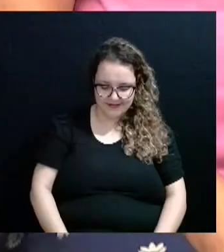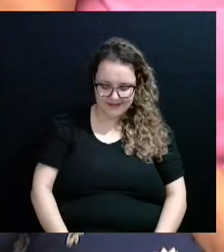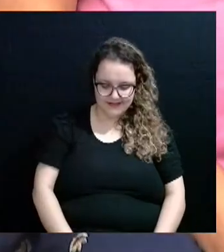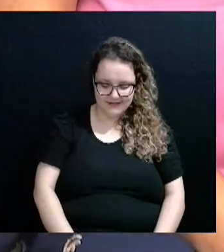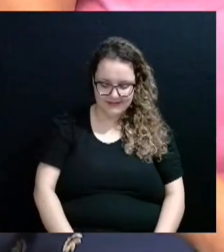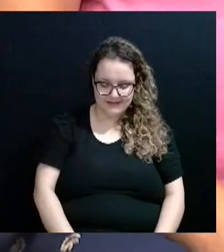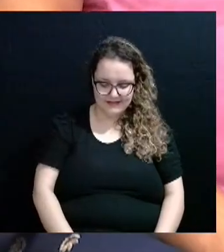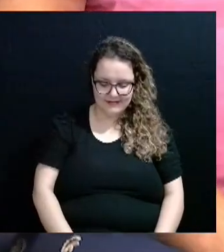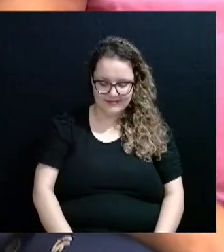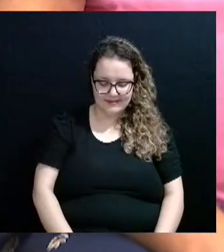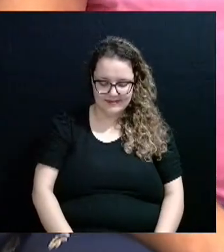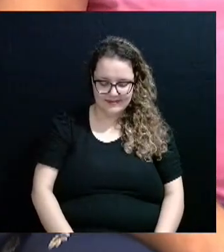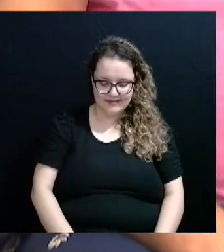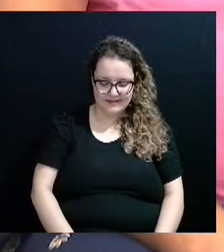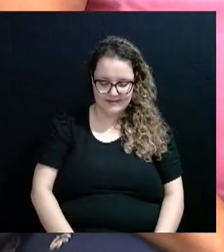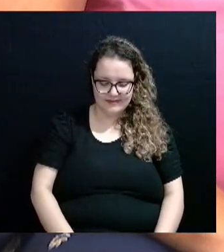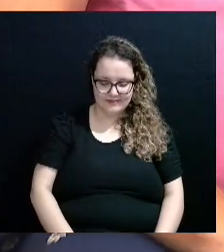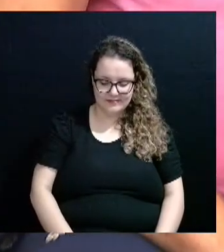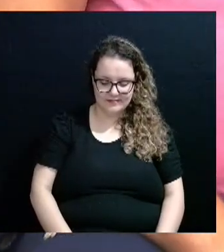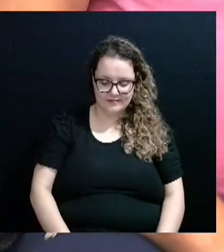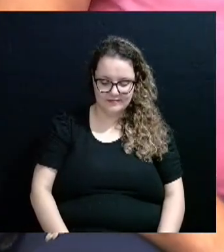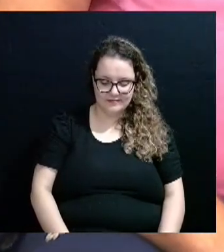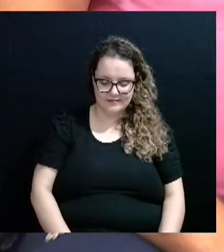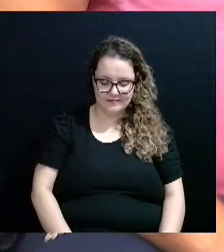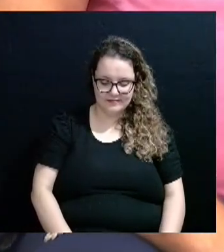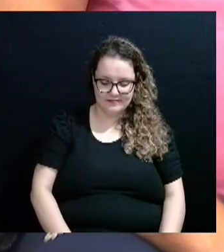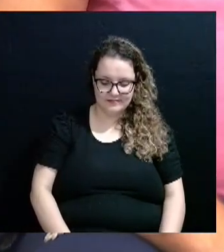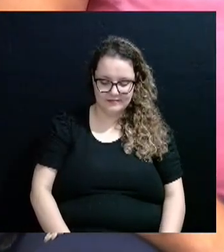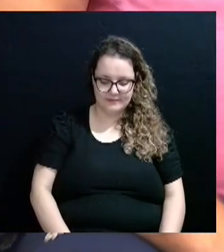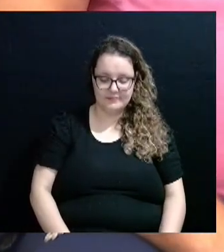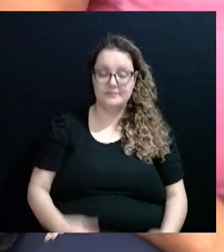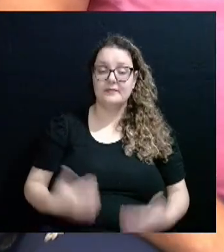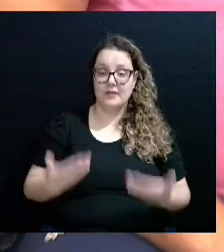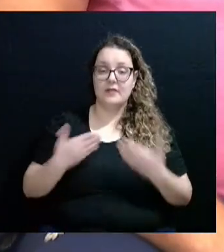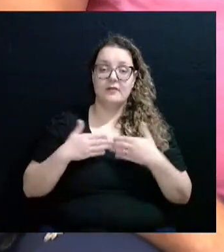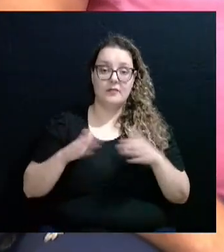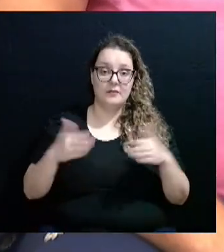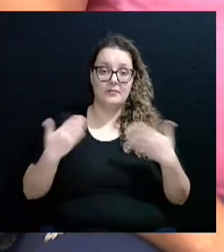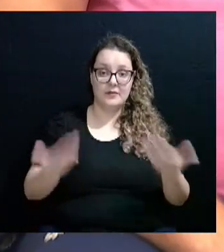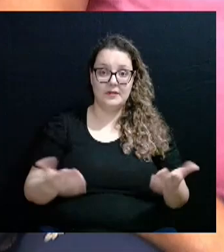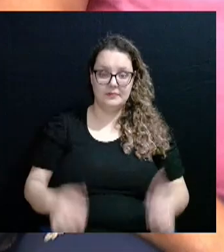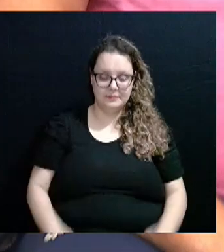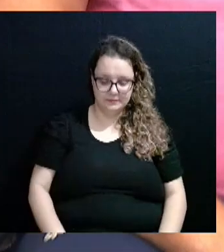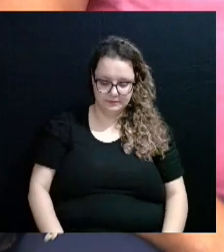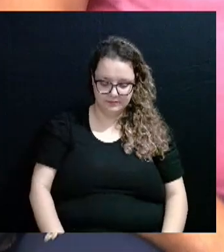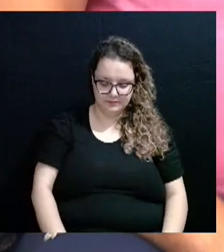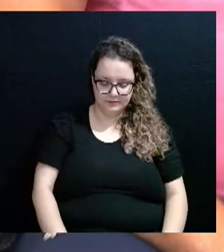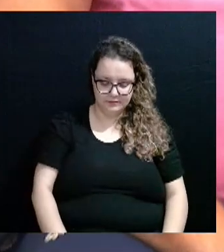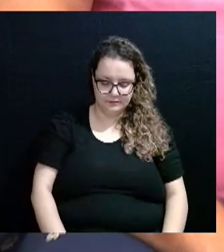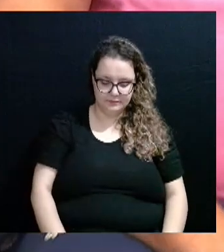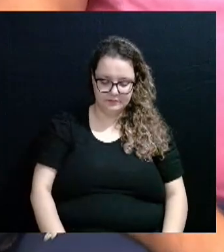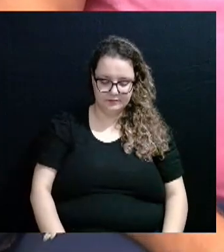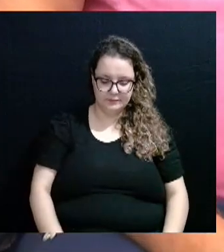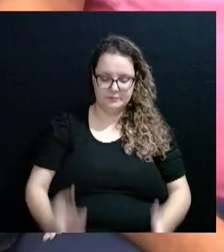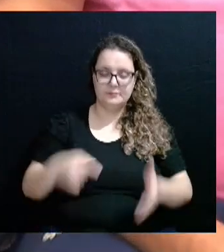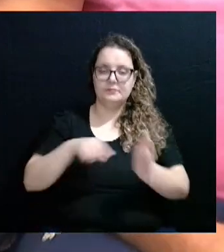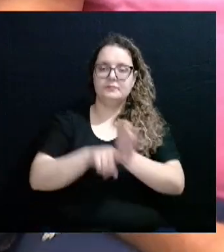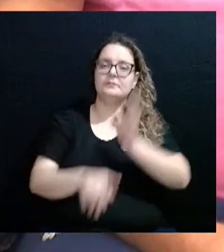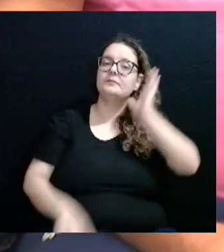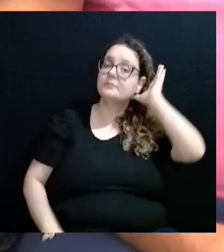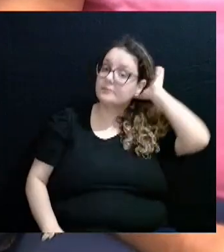Eu vou abrir, então. Aí, se vocês quiserem fazer questões aqui para a mesa, para o